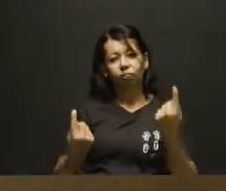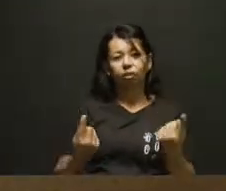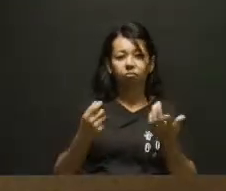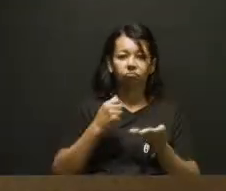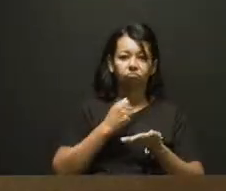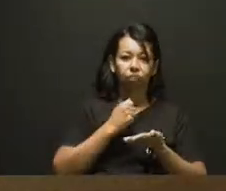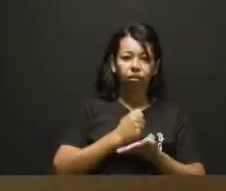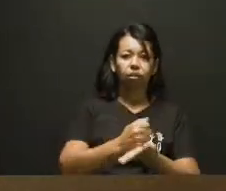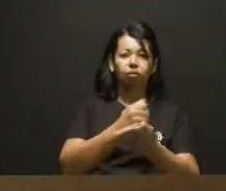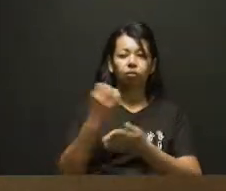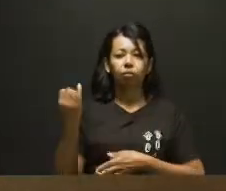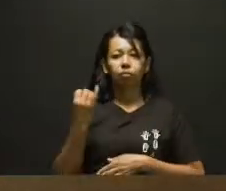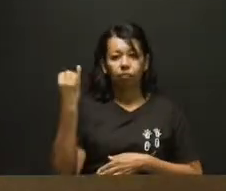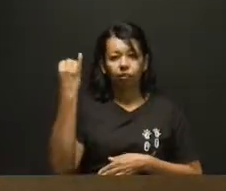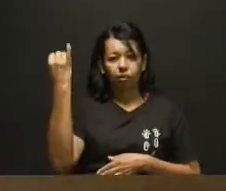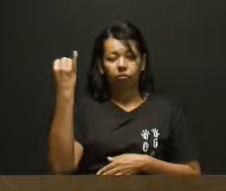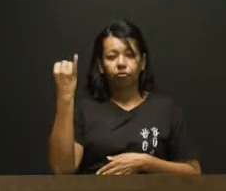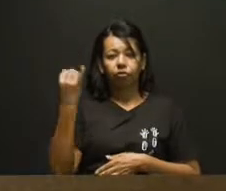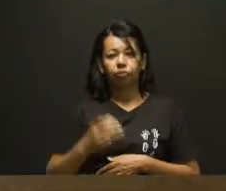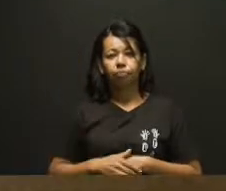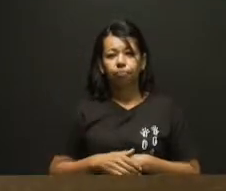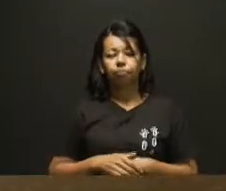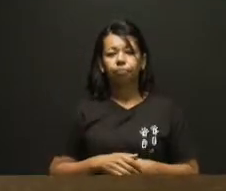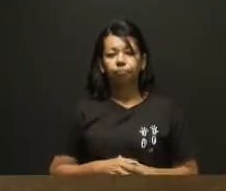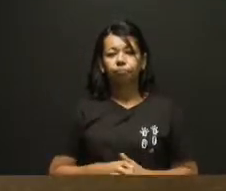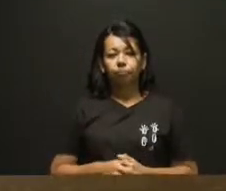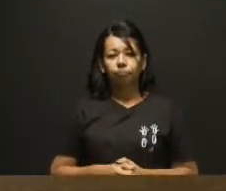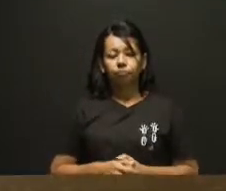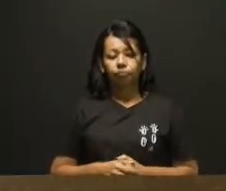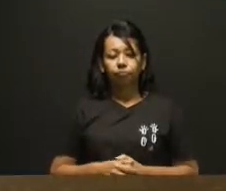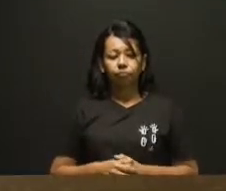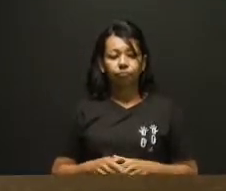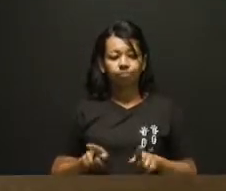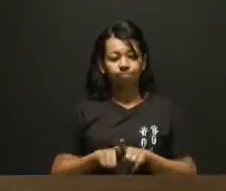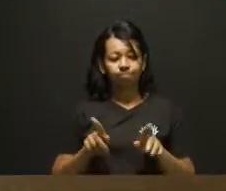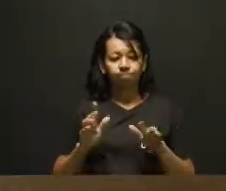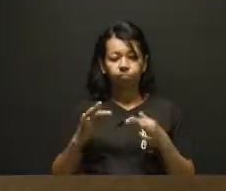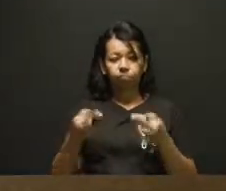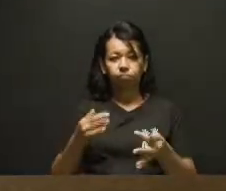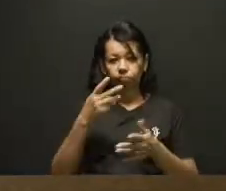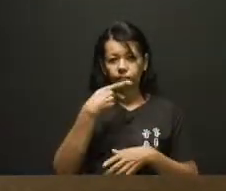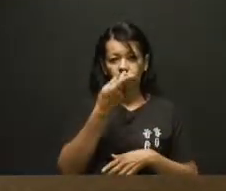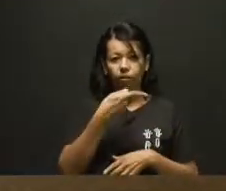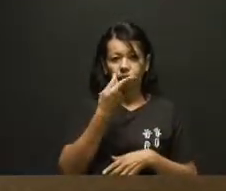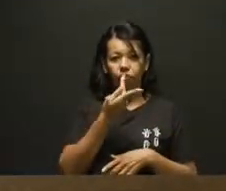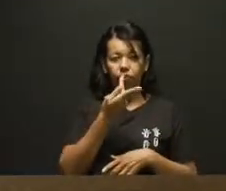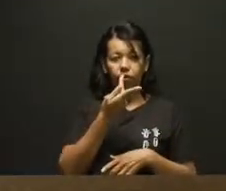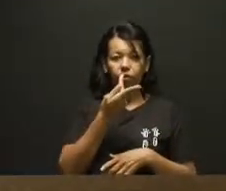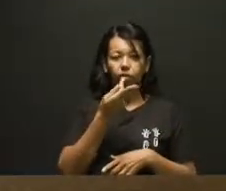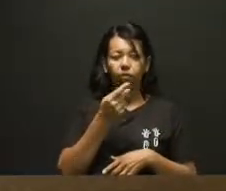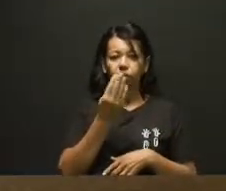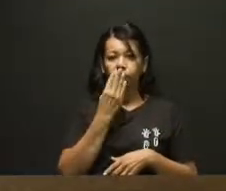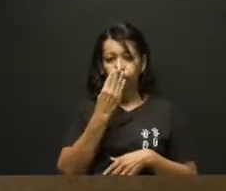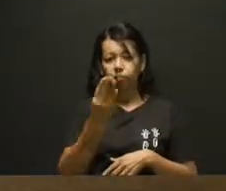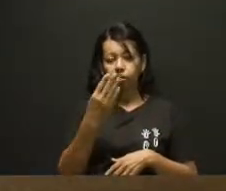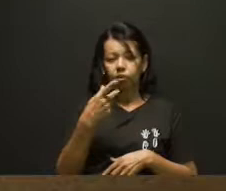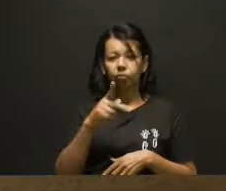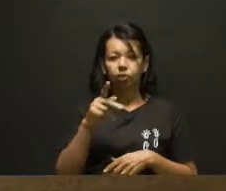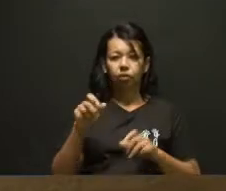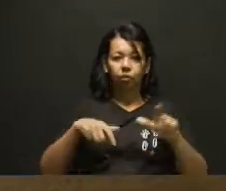né é muito importante esse apoio e assim não encerro a minha fala só pedindo que